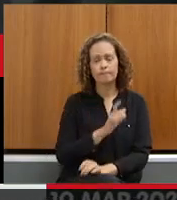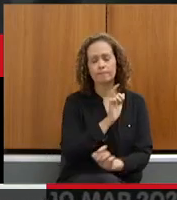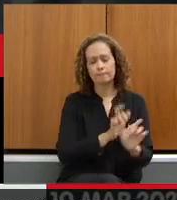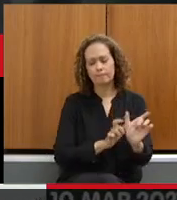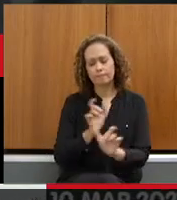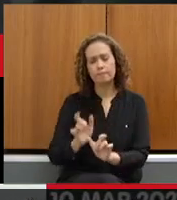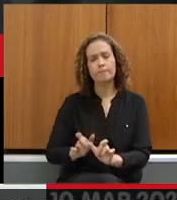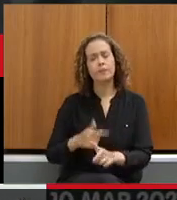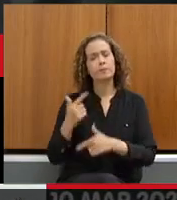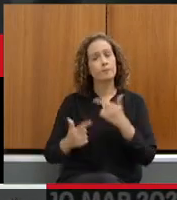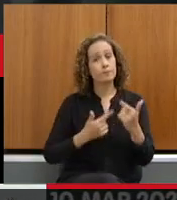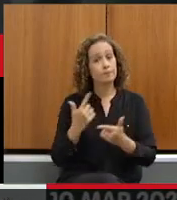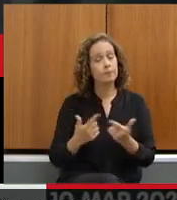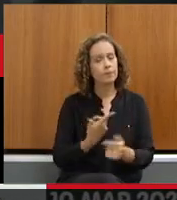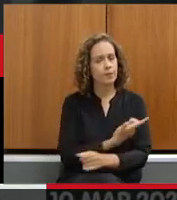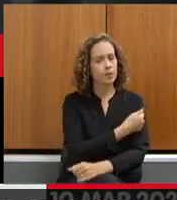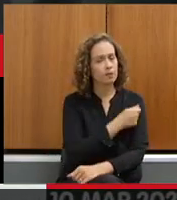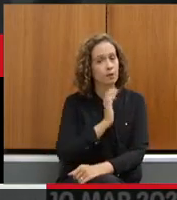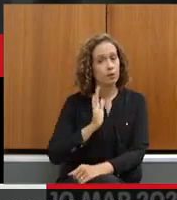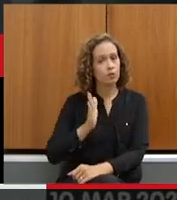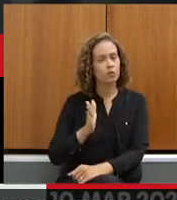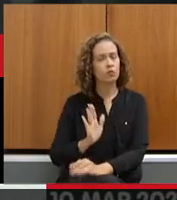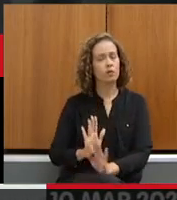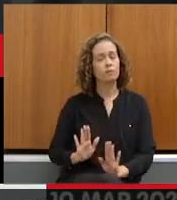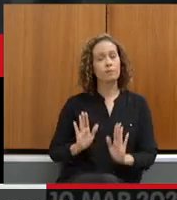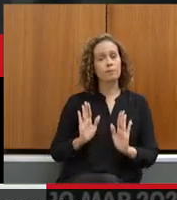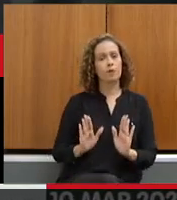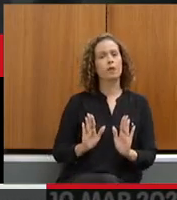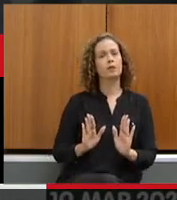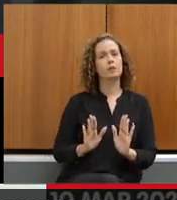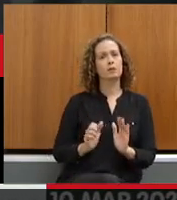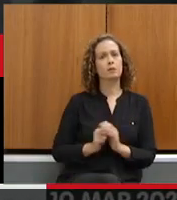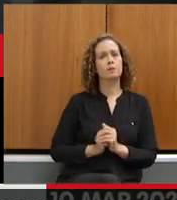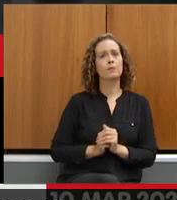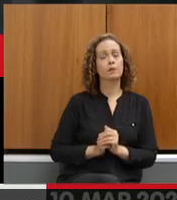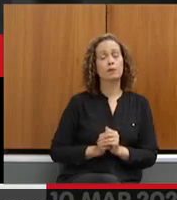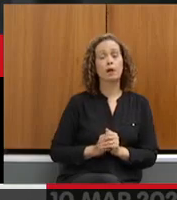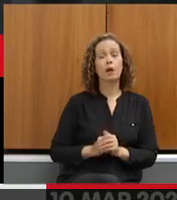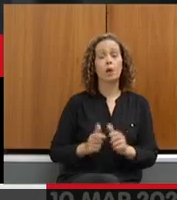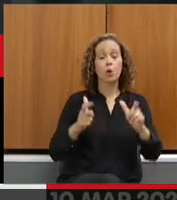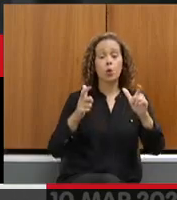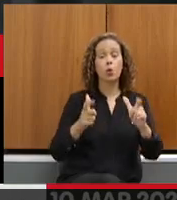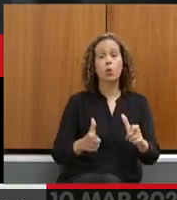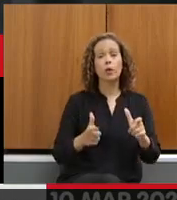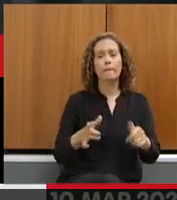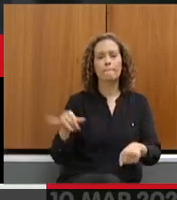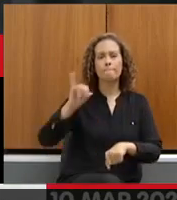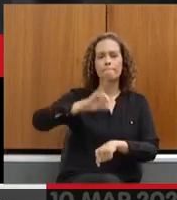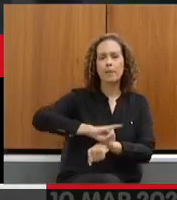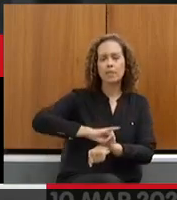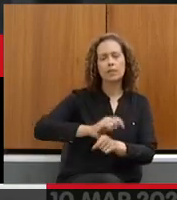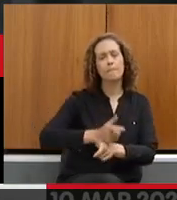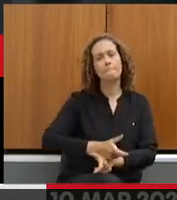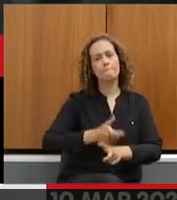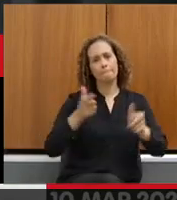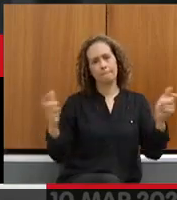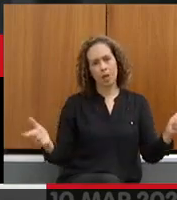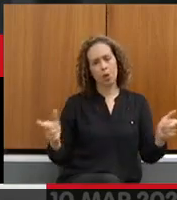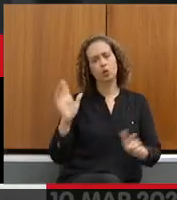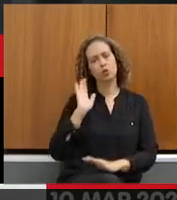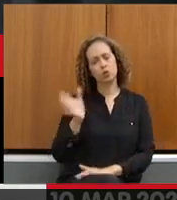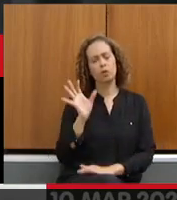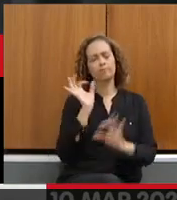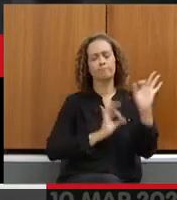vacinados aí cês tão da central porque a central também é maior isso já um planejamento